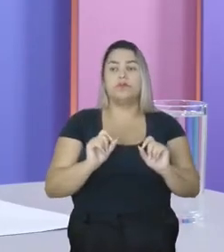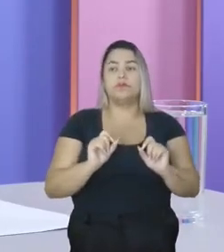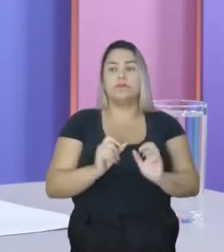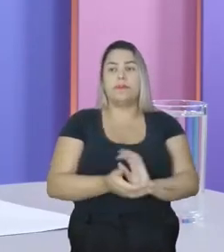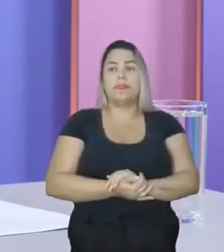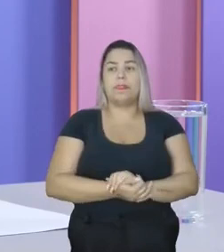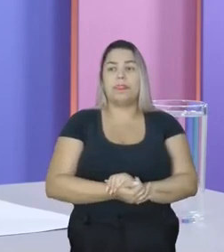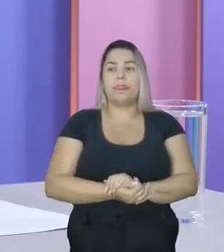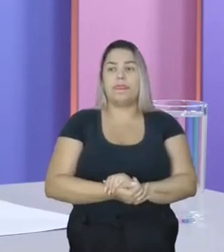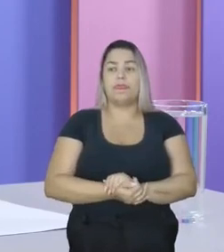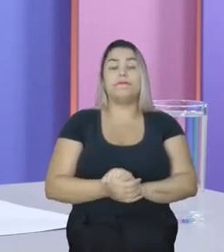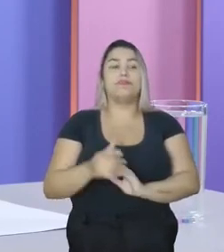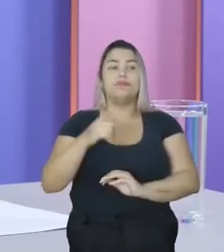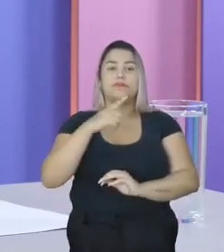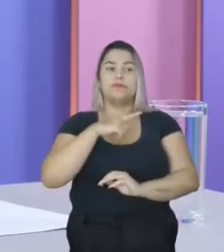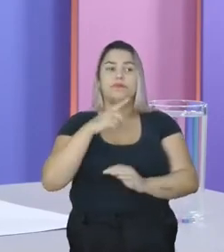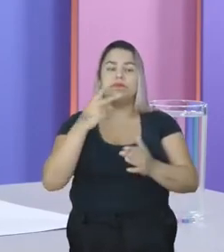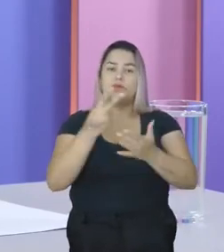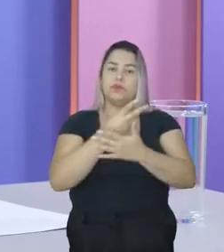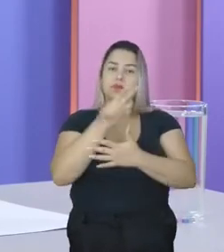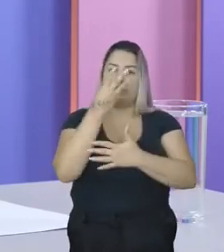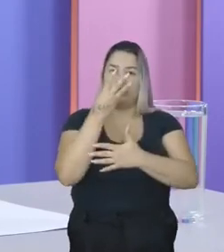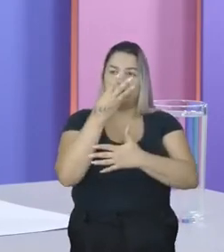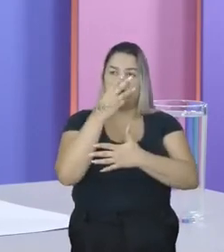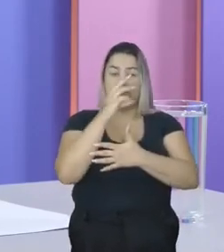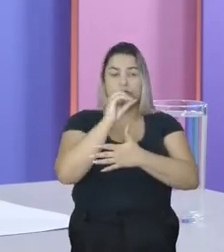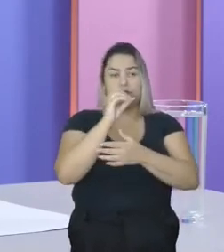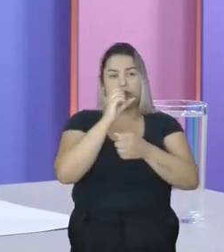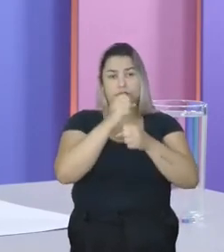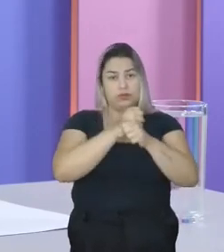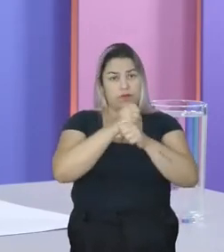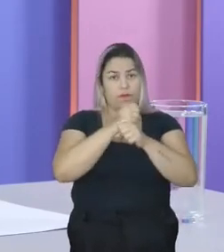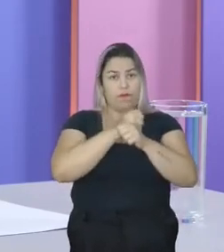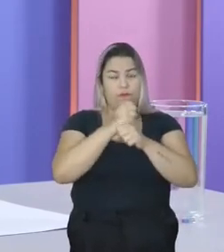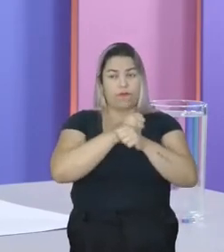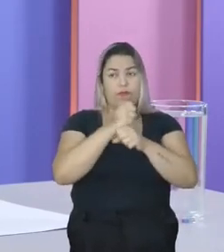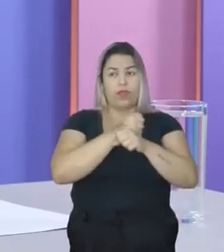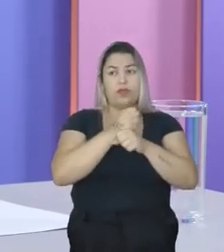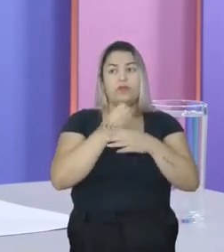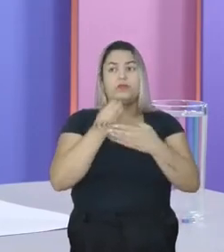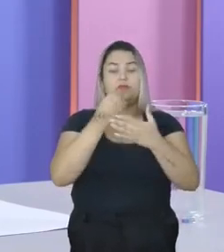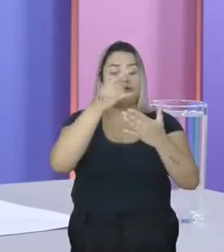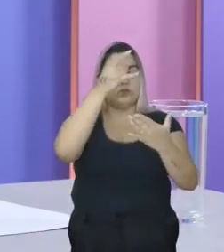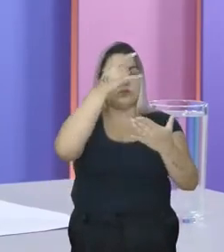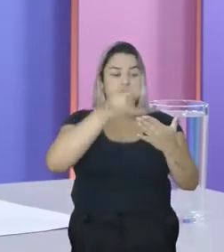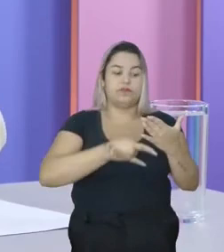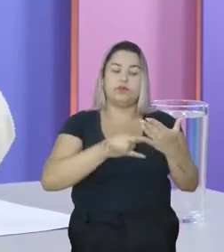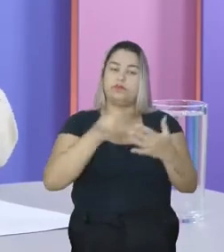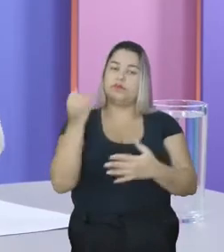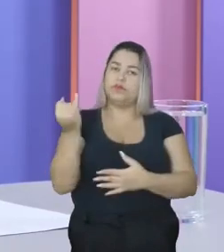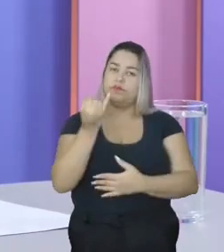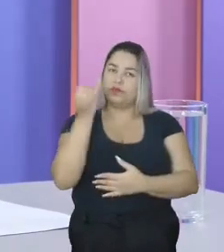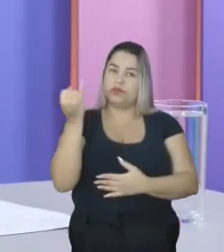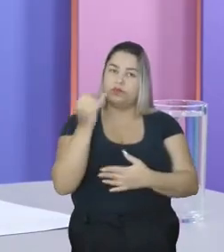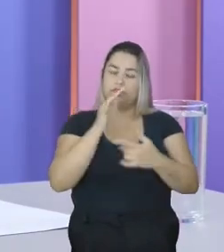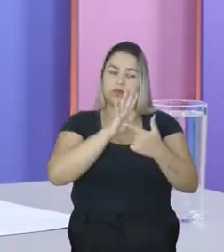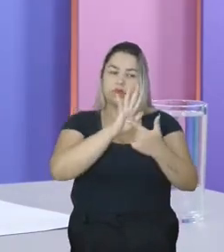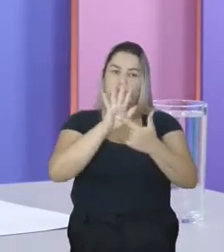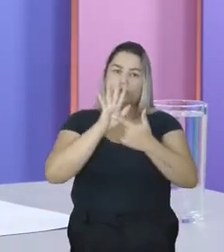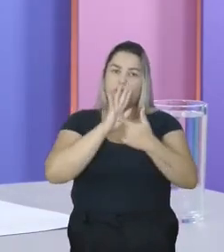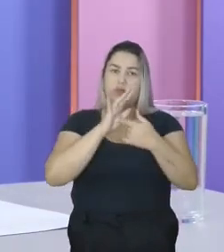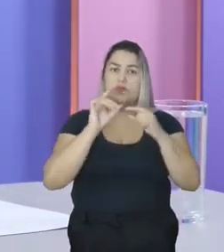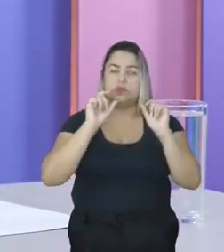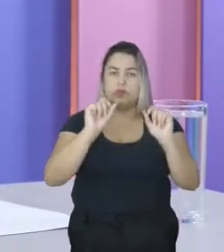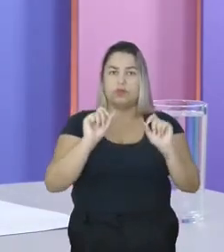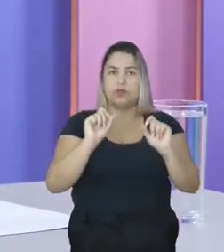de já ter decorrido mais de 30 anos da entrega desse documento. Mas é importante destacar que